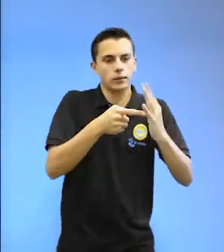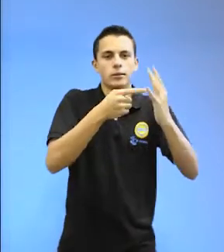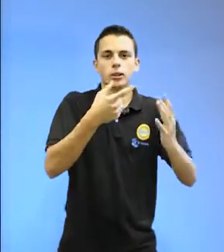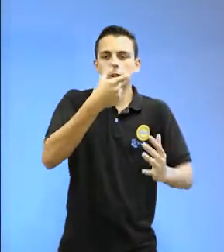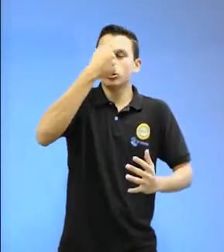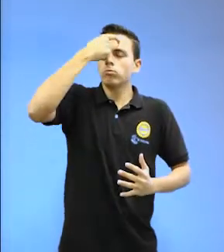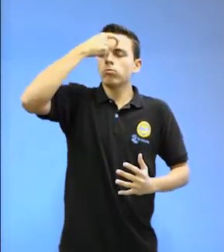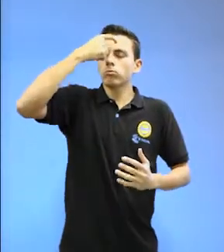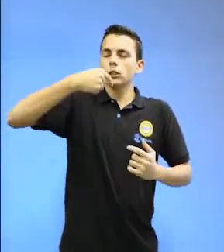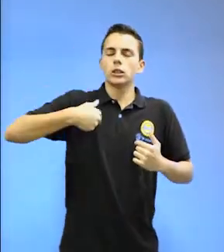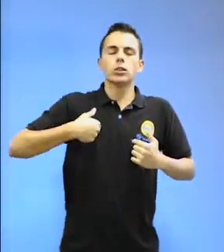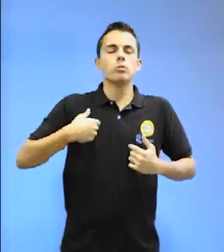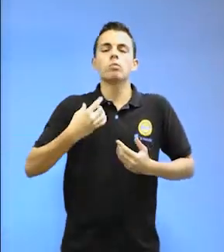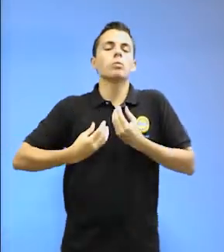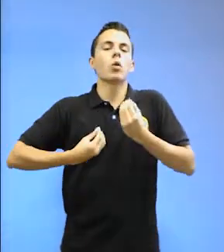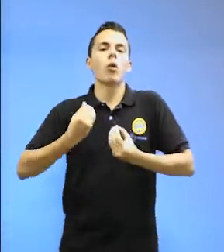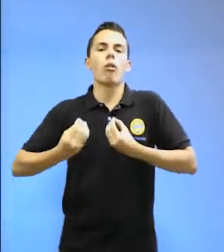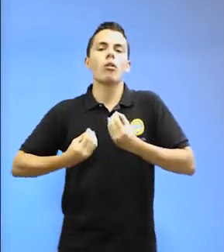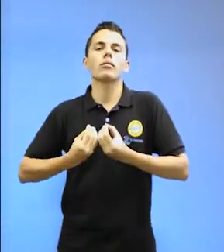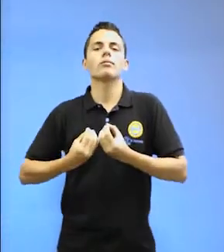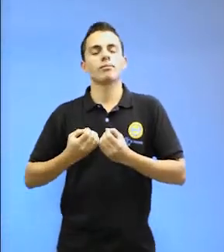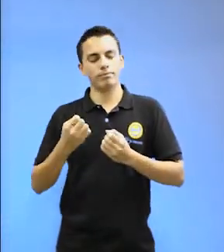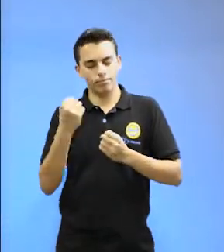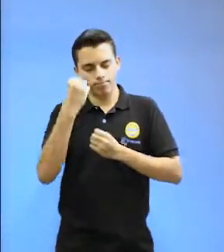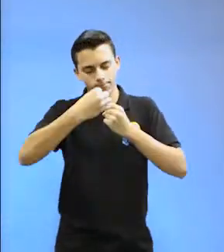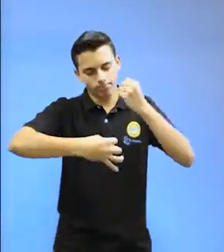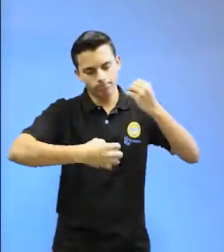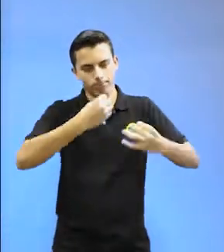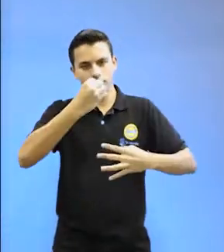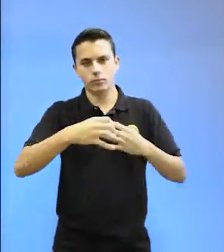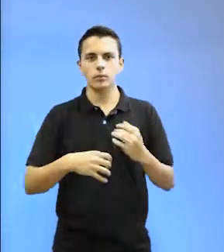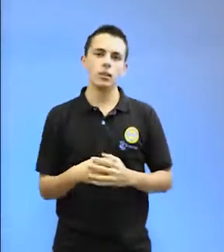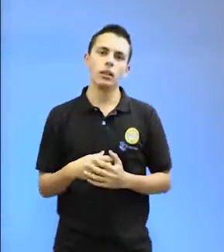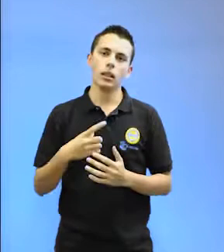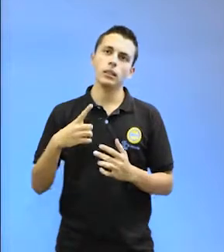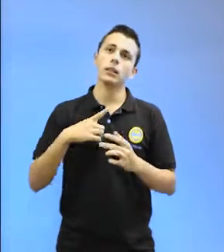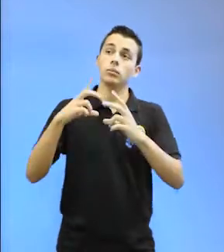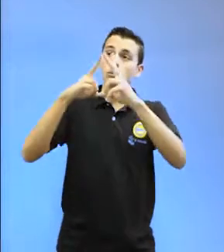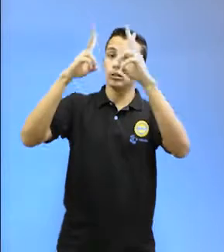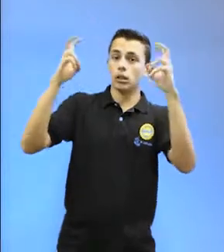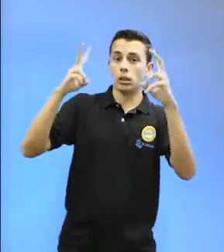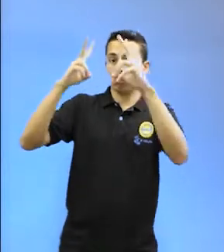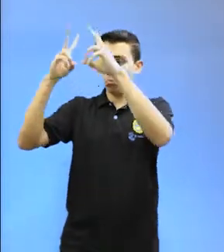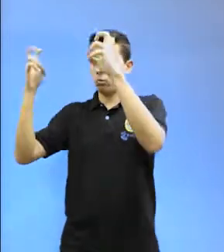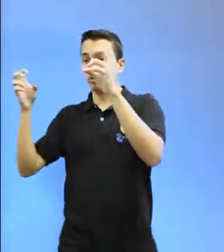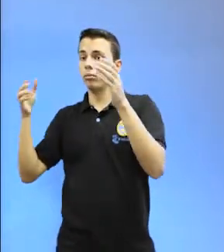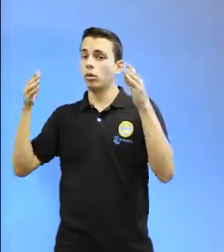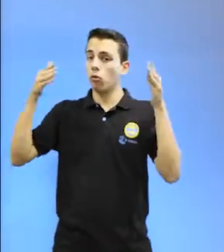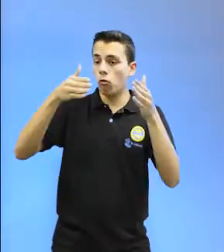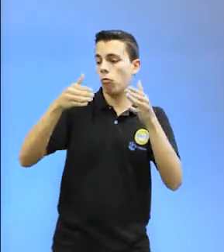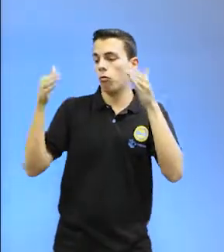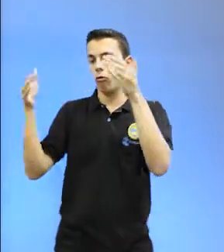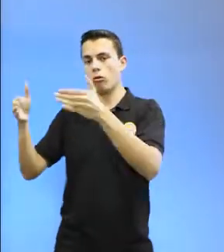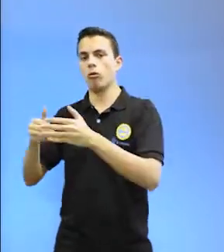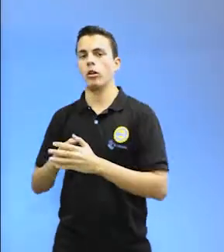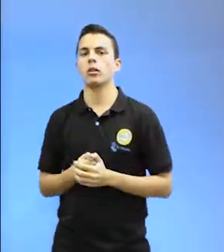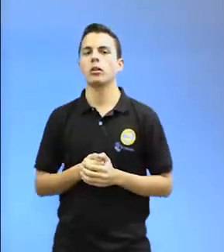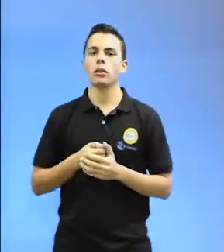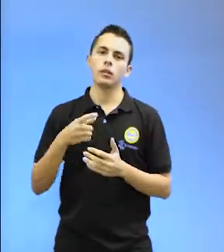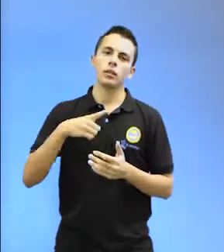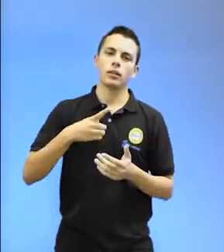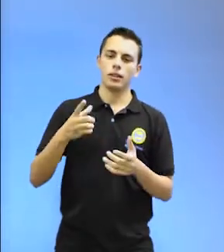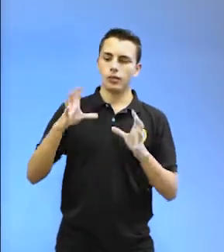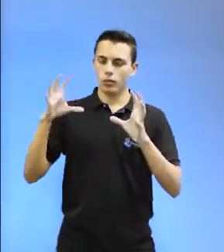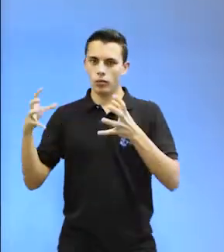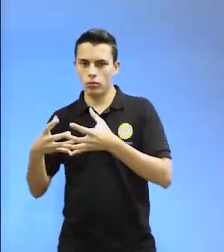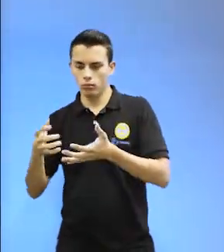cidadão, né? Tá. Então, nós temos temas específicos, a gente tem uma equipe de roteiristas, a gente